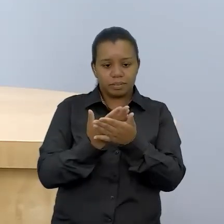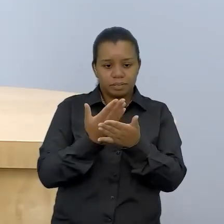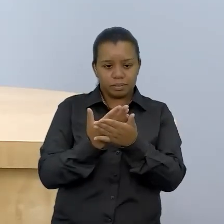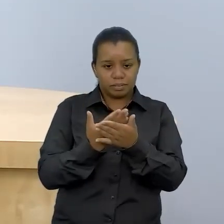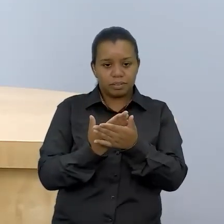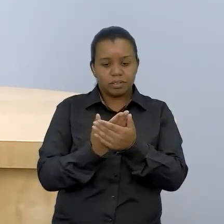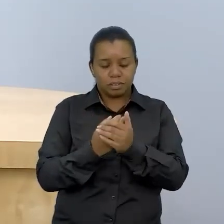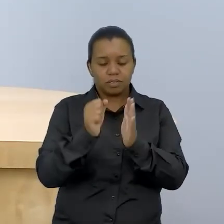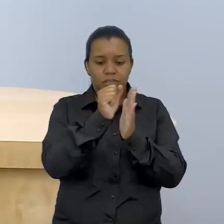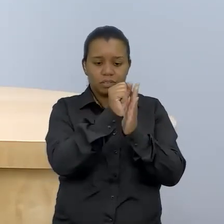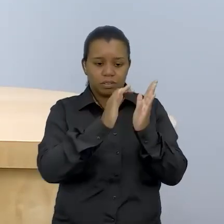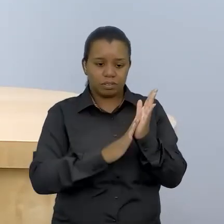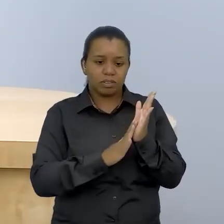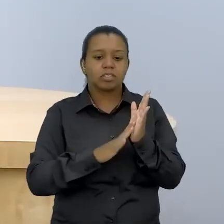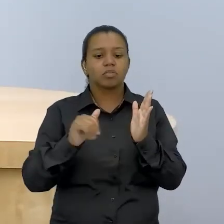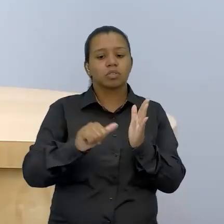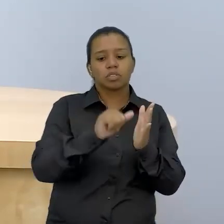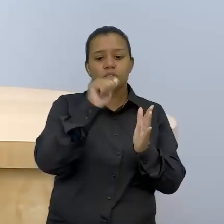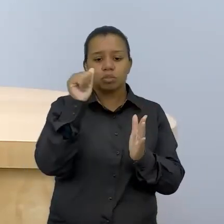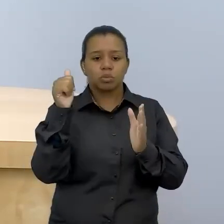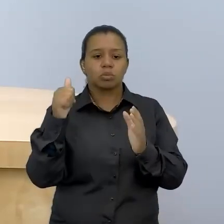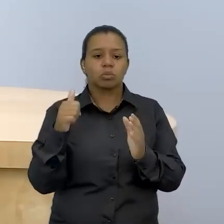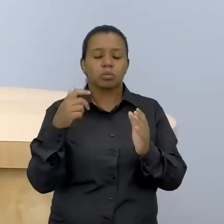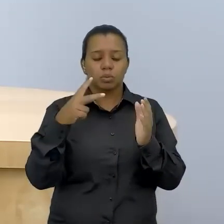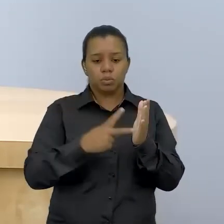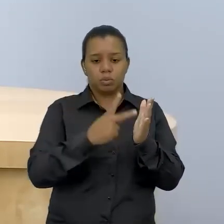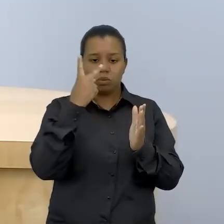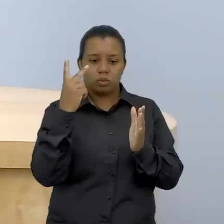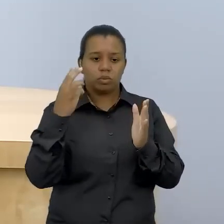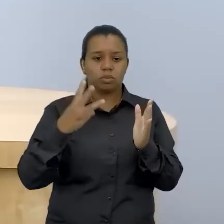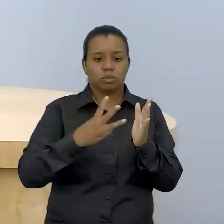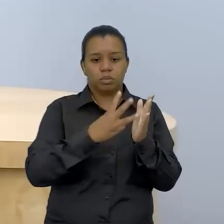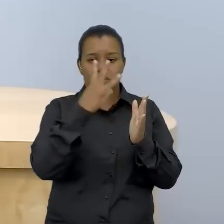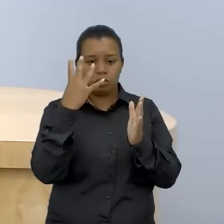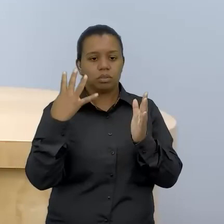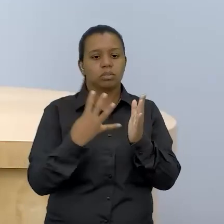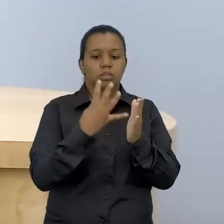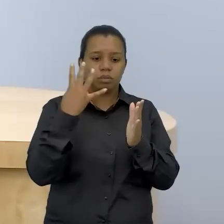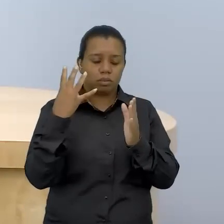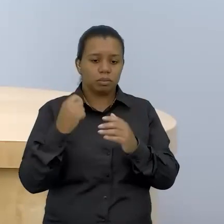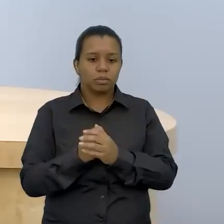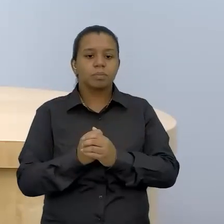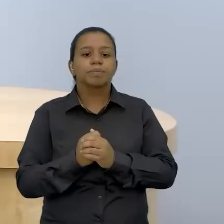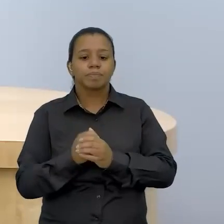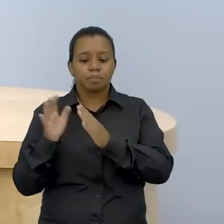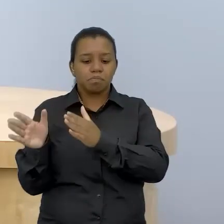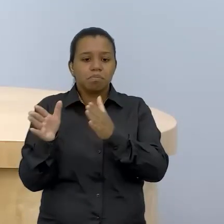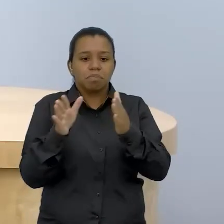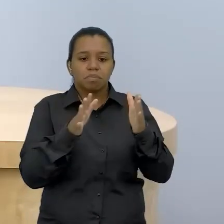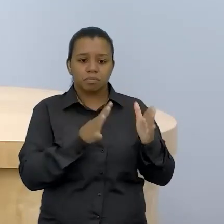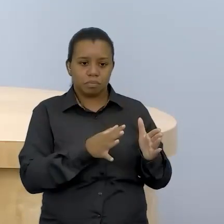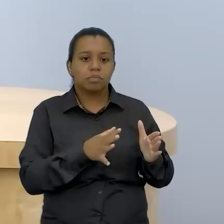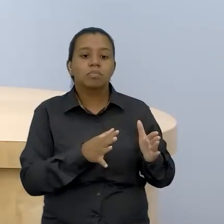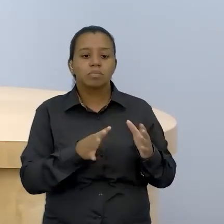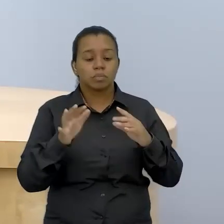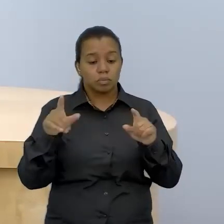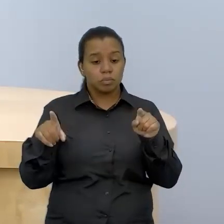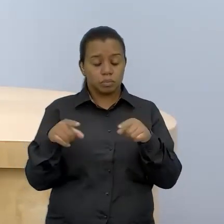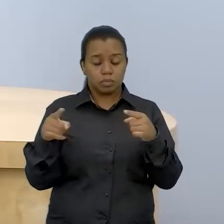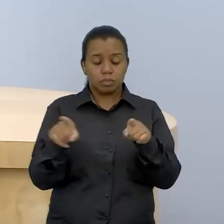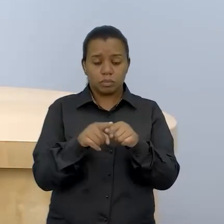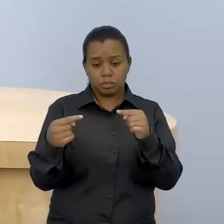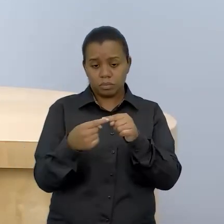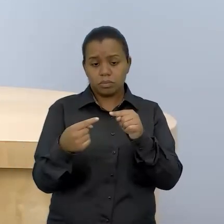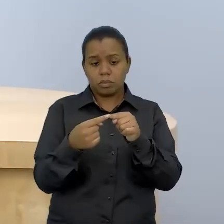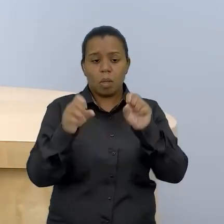atividades anteriores, da atividade 1, 2, 3 e 4, que tem muito a ver, né, com essa questão aí do sistema Terra que